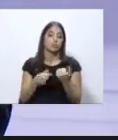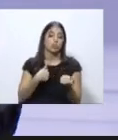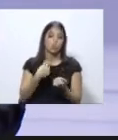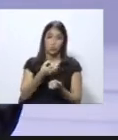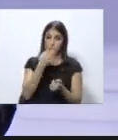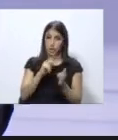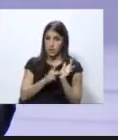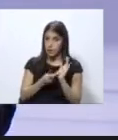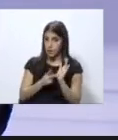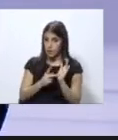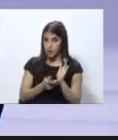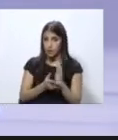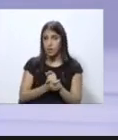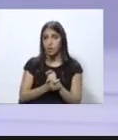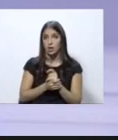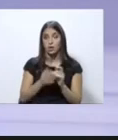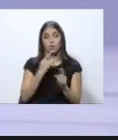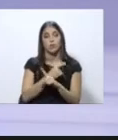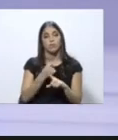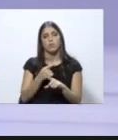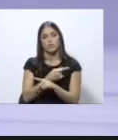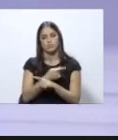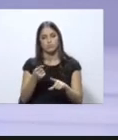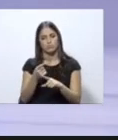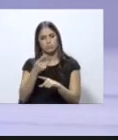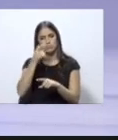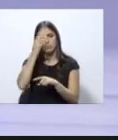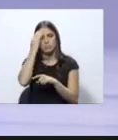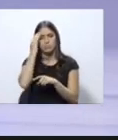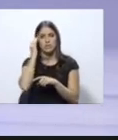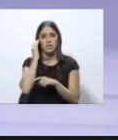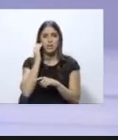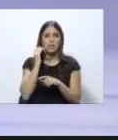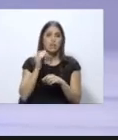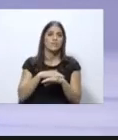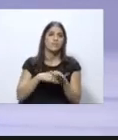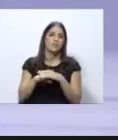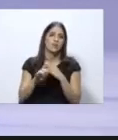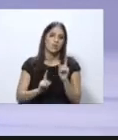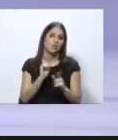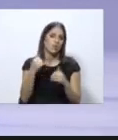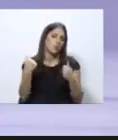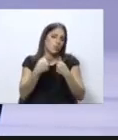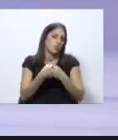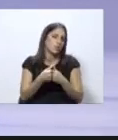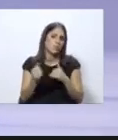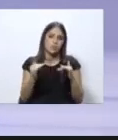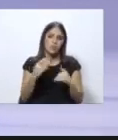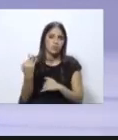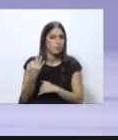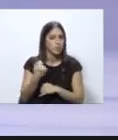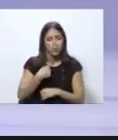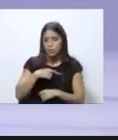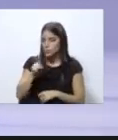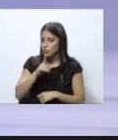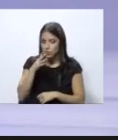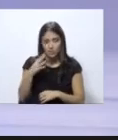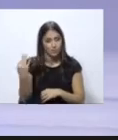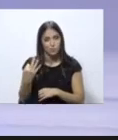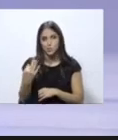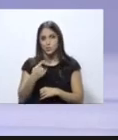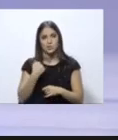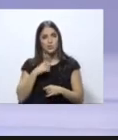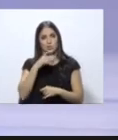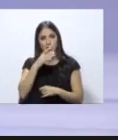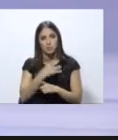da transmissão, porque persistiram aquilo que é uma reiterada animosidade contra o Futebol Clube do Porto. Eu não digo isto por ser portista, digo isto como espectador